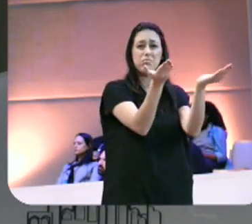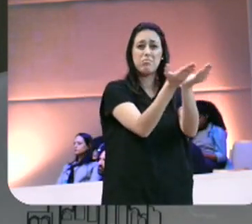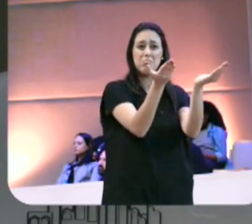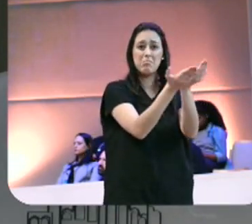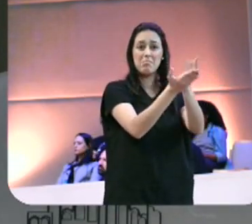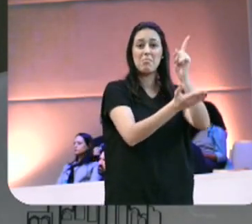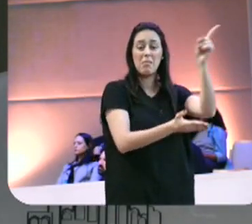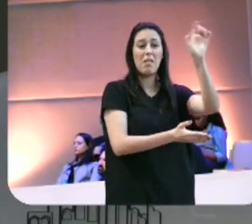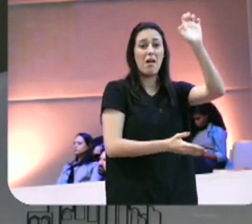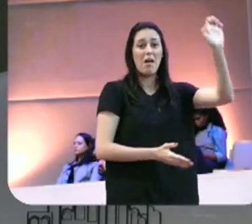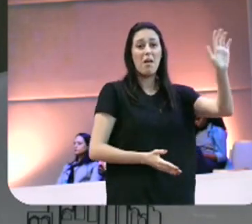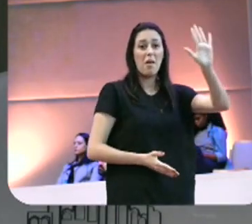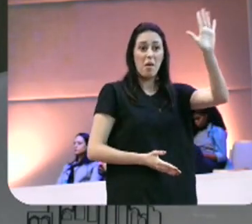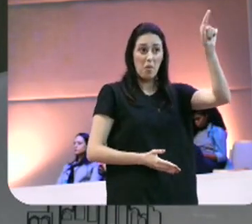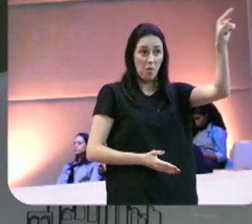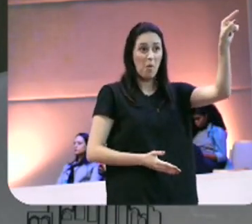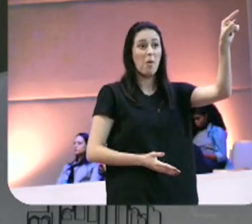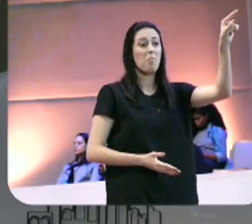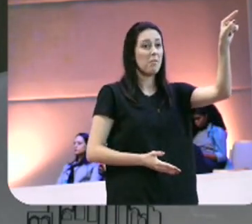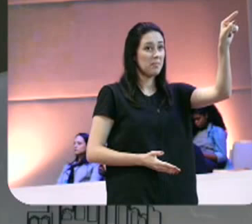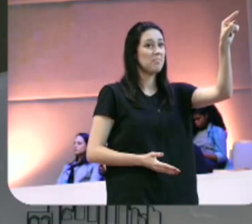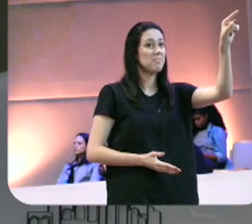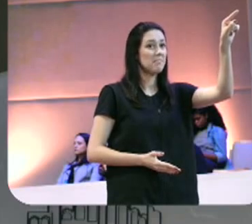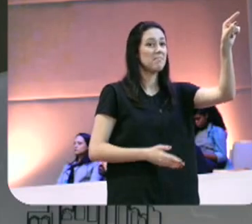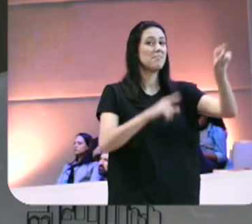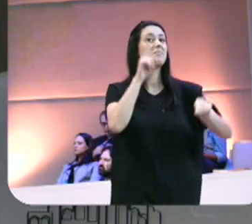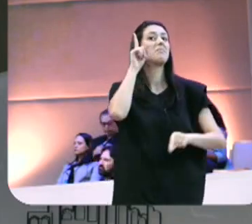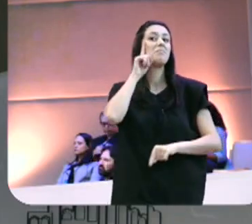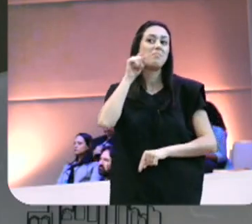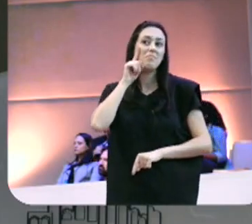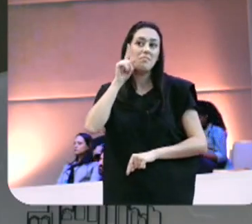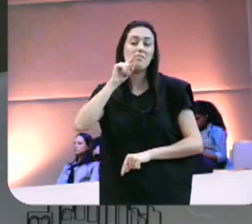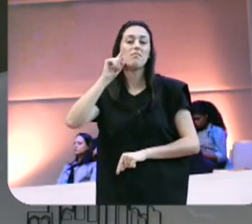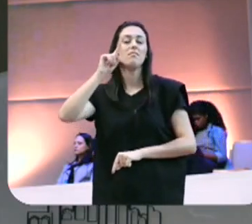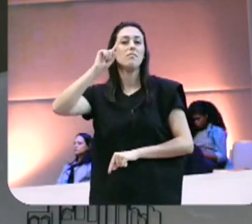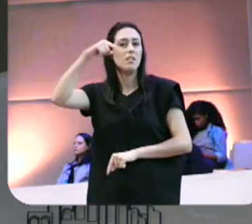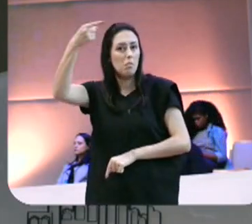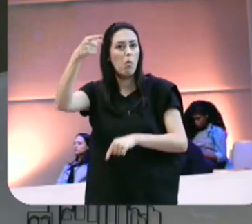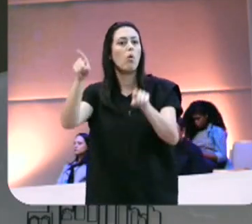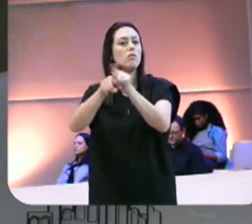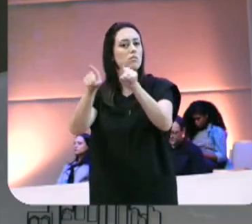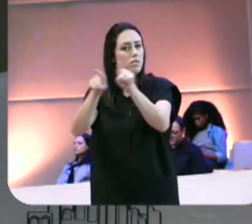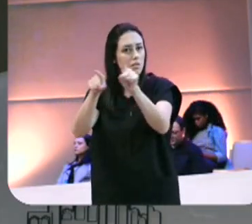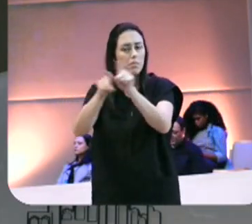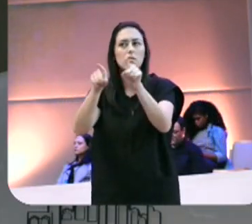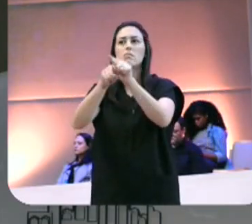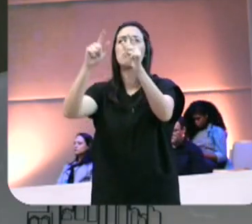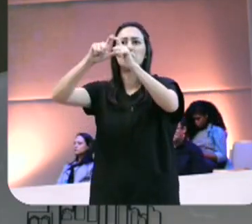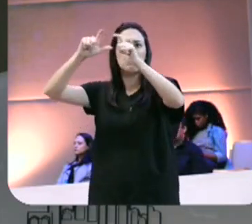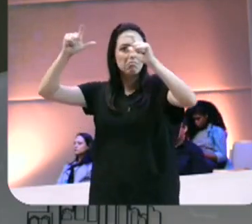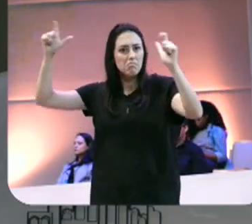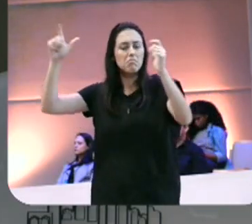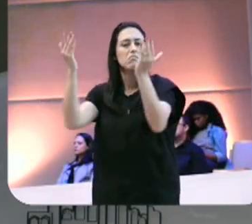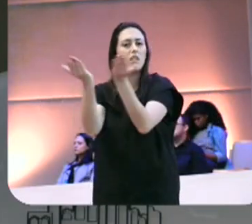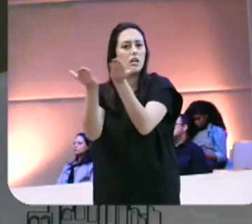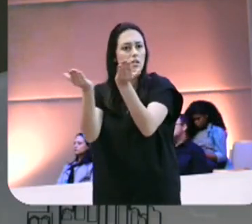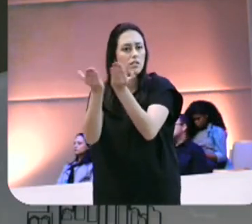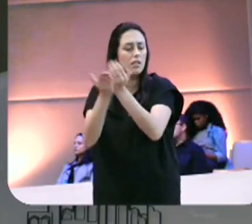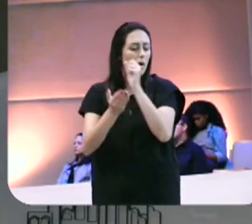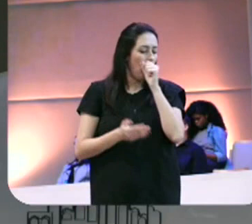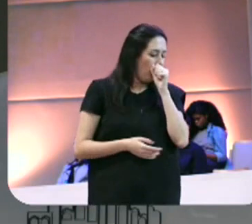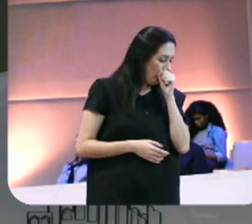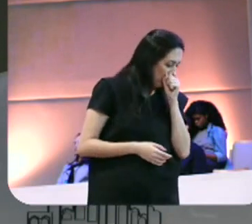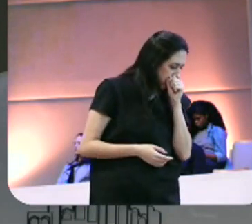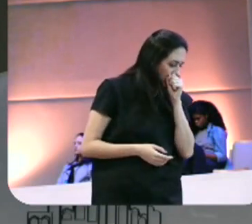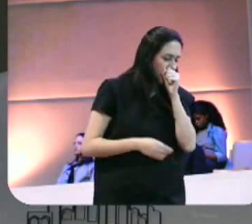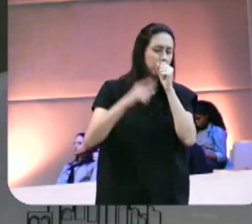face da terra. Os Estados Unidos, nos últimos séculos, têm sido esse centro da missão de Deus no mundo, de enviar a força missionária